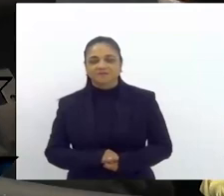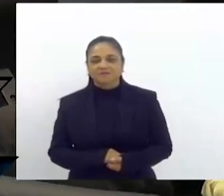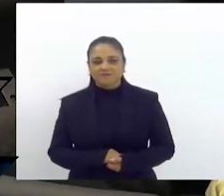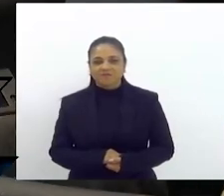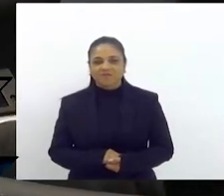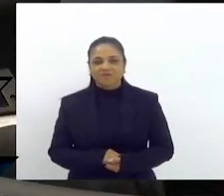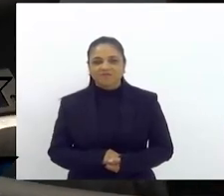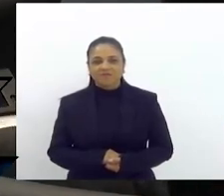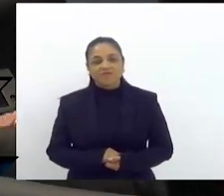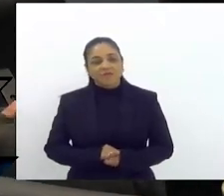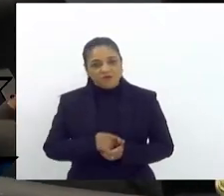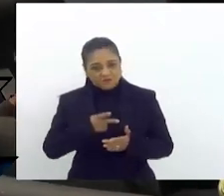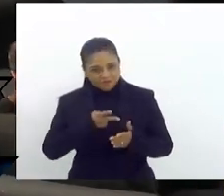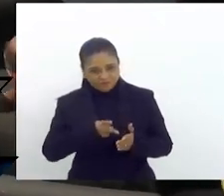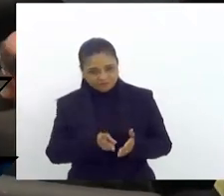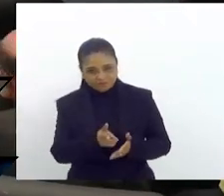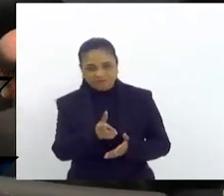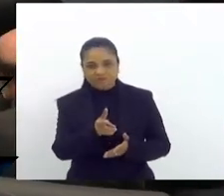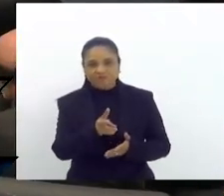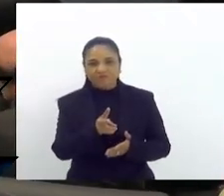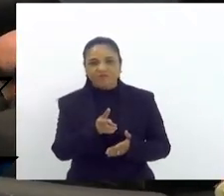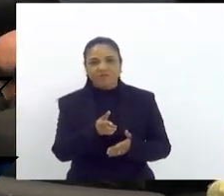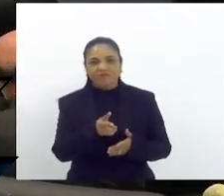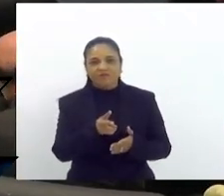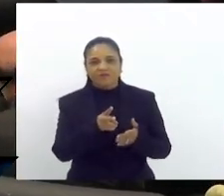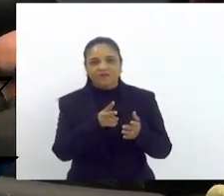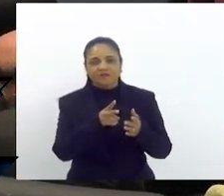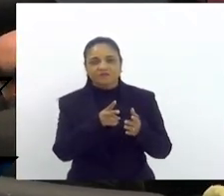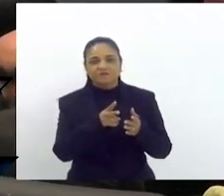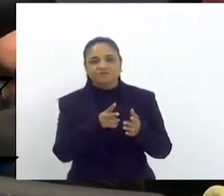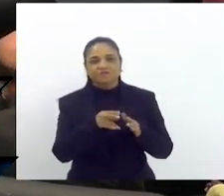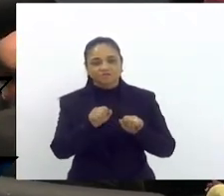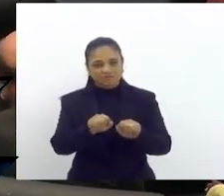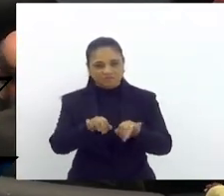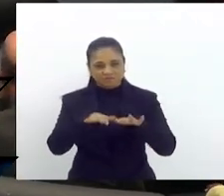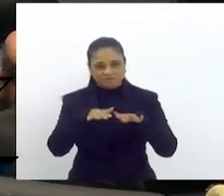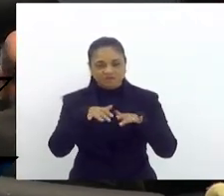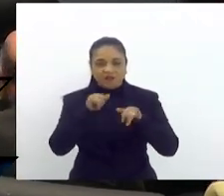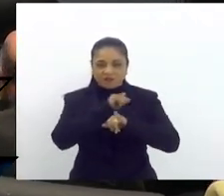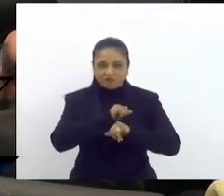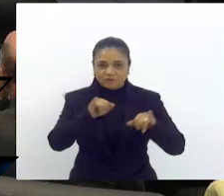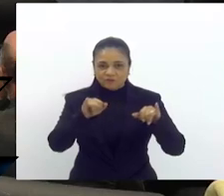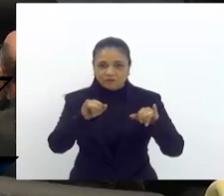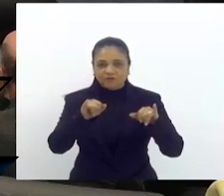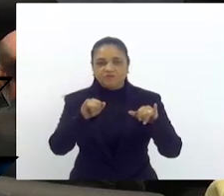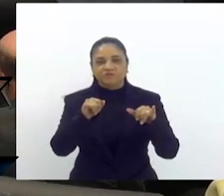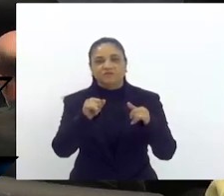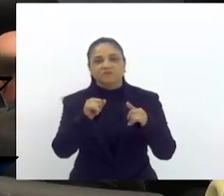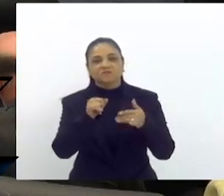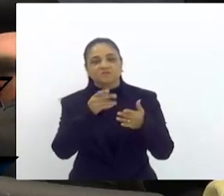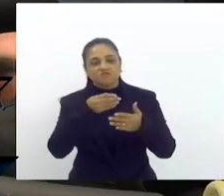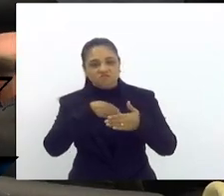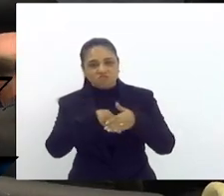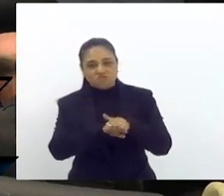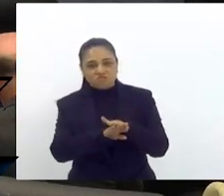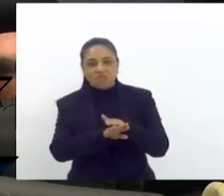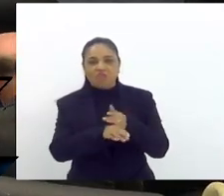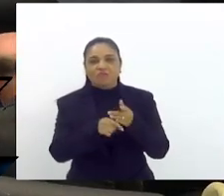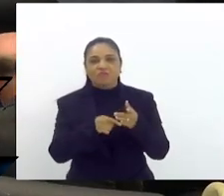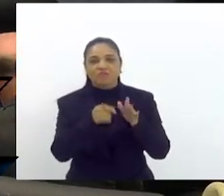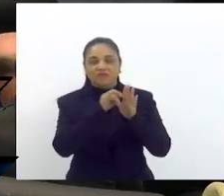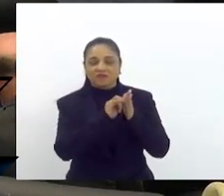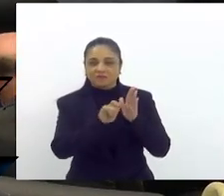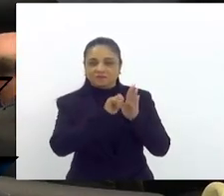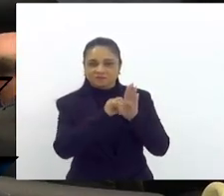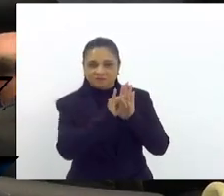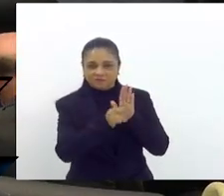dando sequência a nossa sessão anuncio entre habitação ordinária e segunda discussão redação